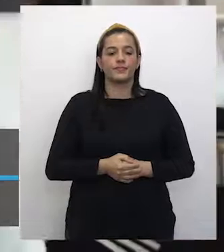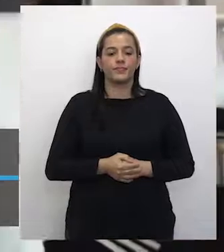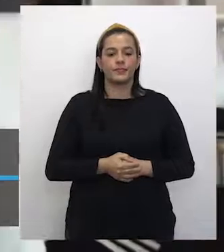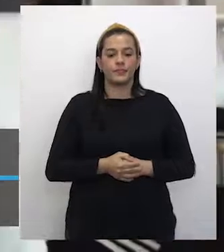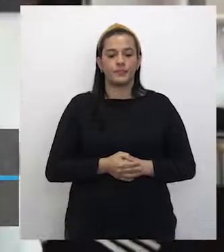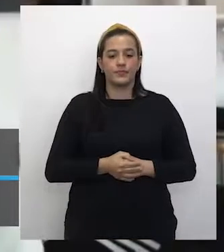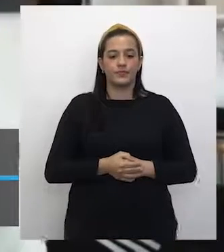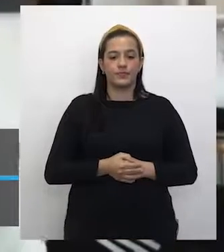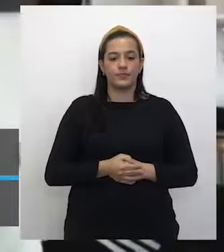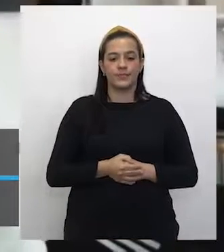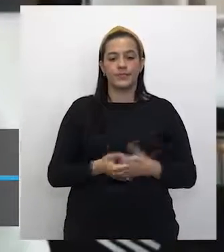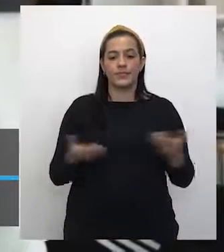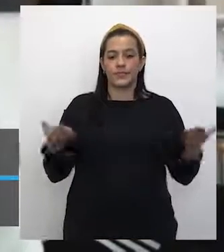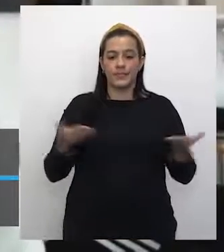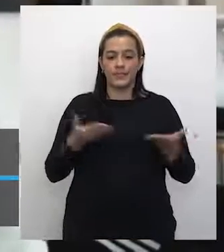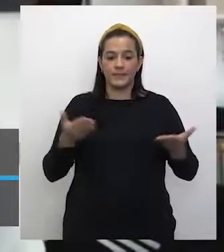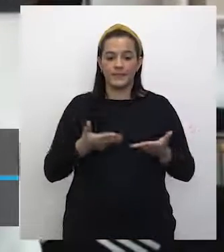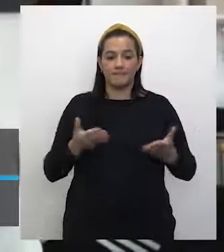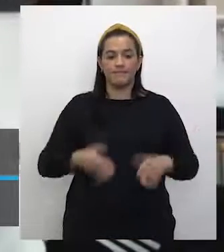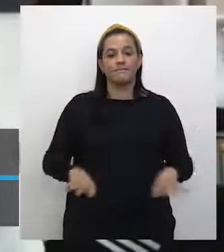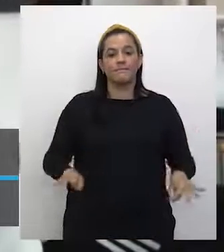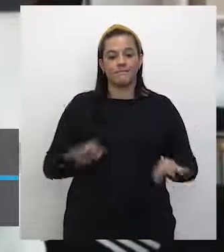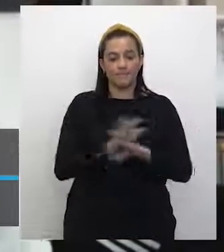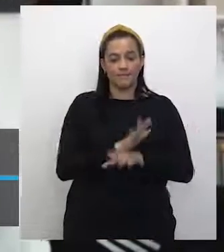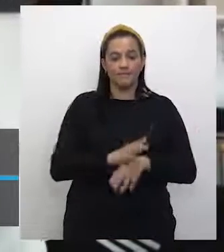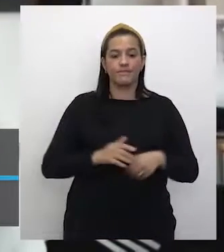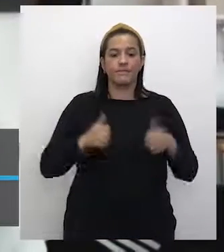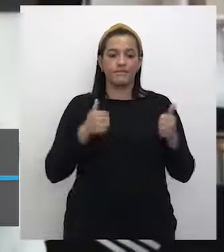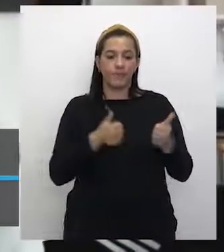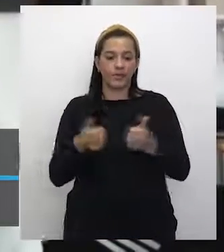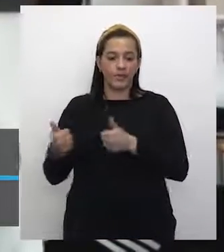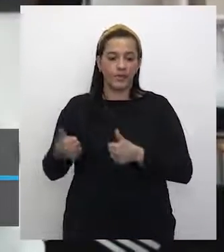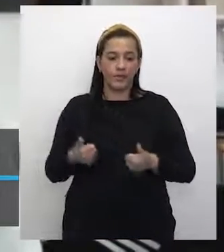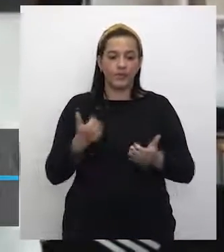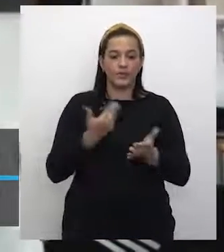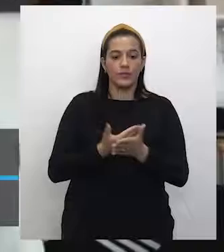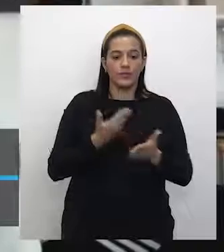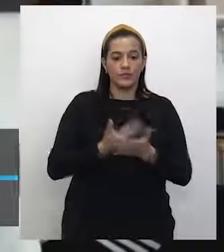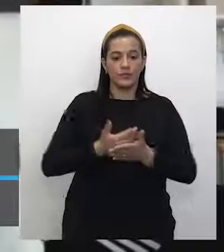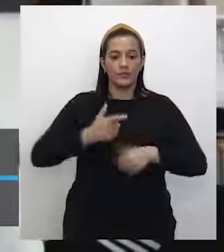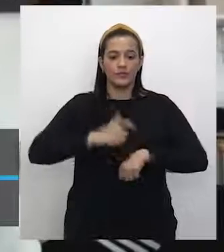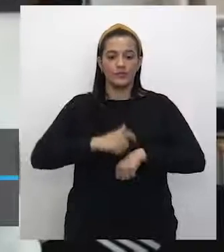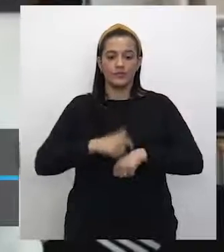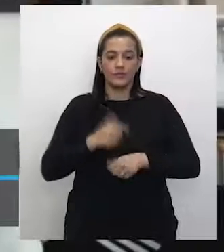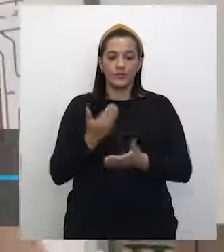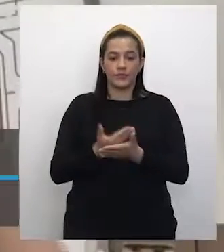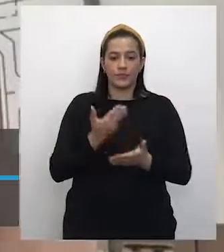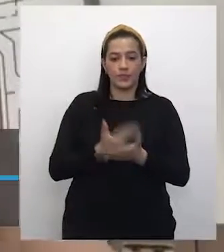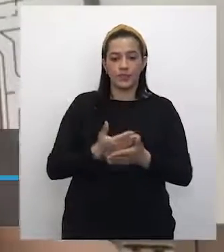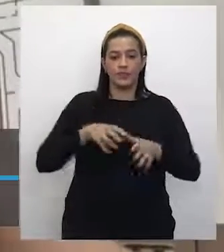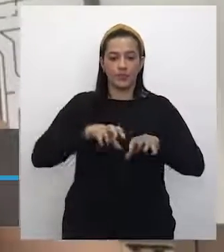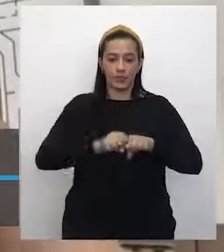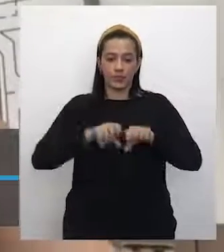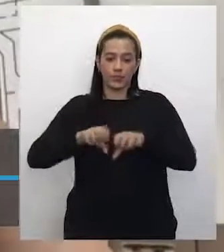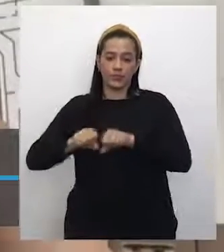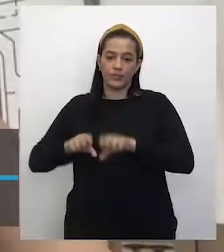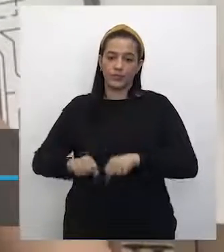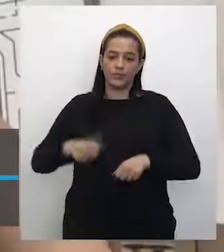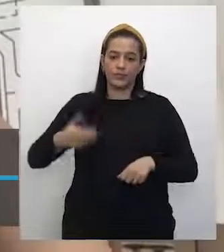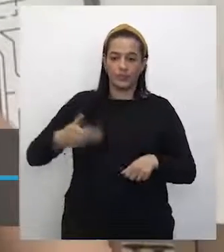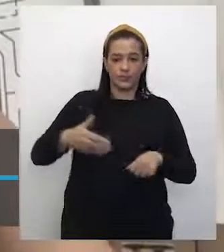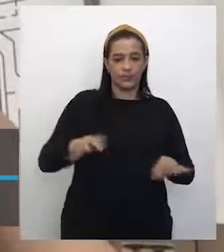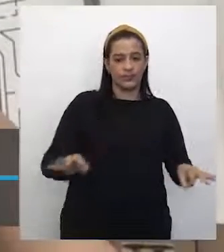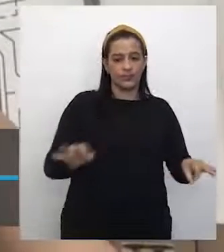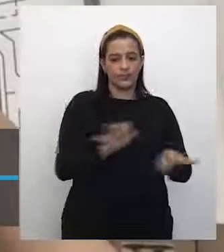E a gente vai ficando por aí, né? A gente vai ficando por aqui nesse momento, né? A nossa aula Mão na Massa está